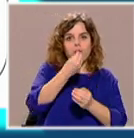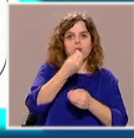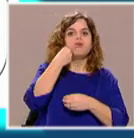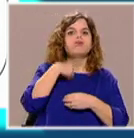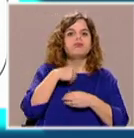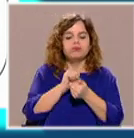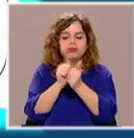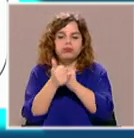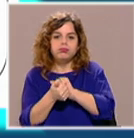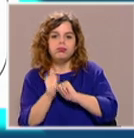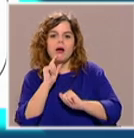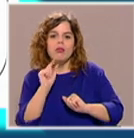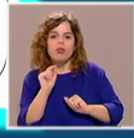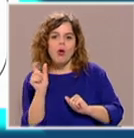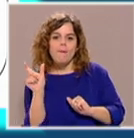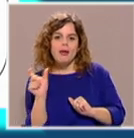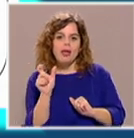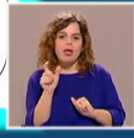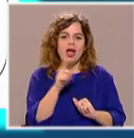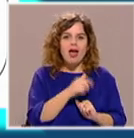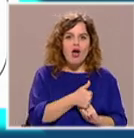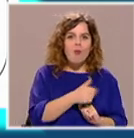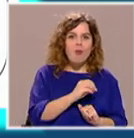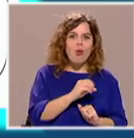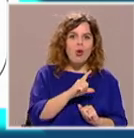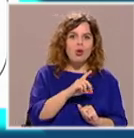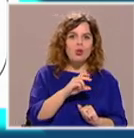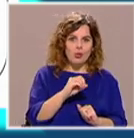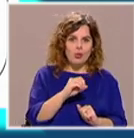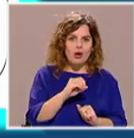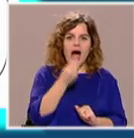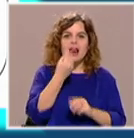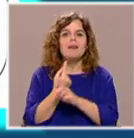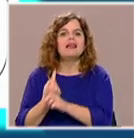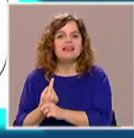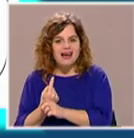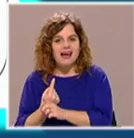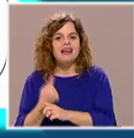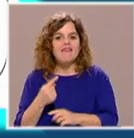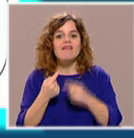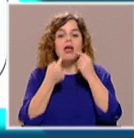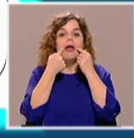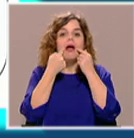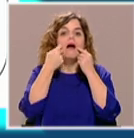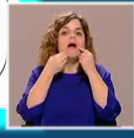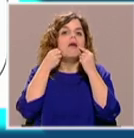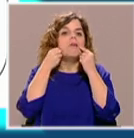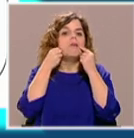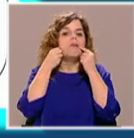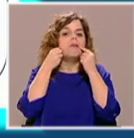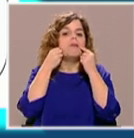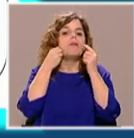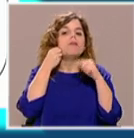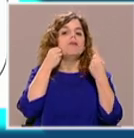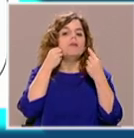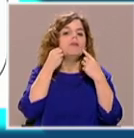em bolo alimentar. Vemos ali na imagem do lado direito o bolo alimentar ali ainda no interior da boca e depois vem a deglutição.